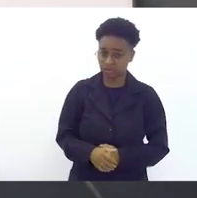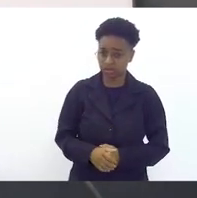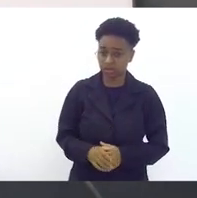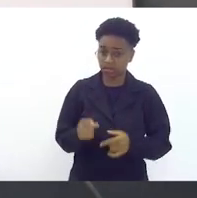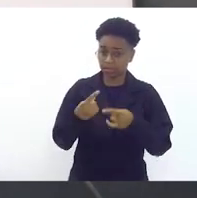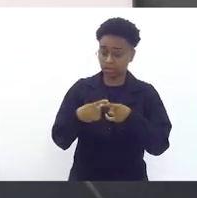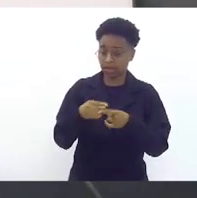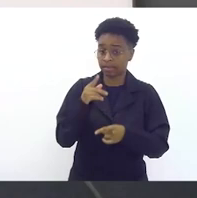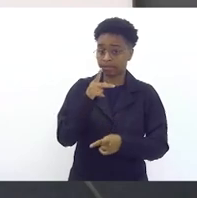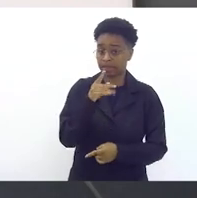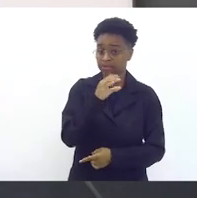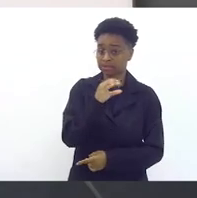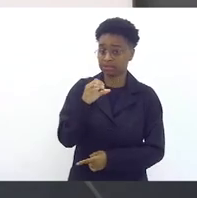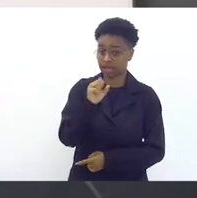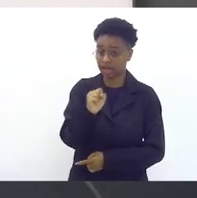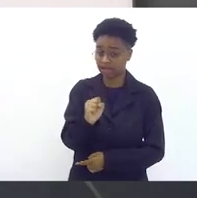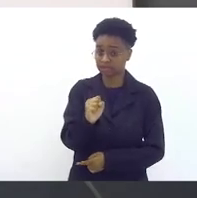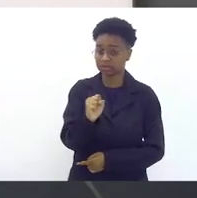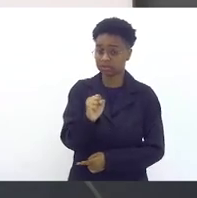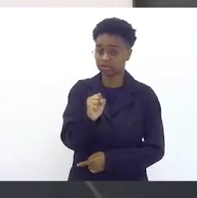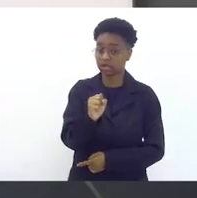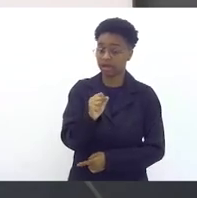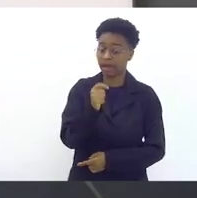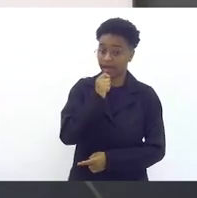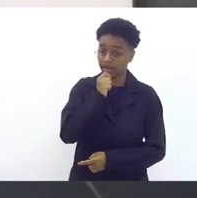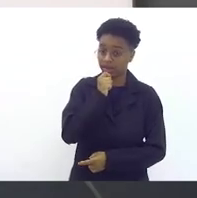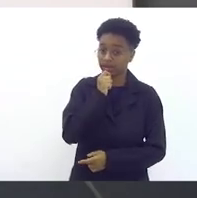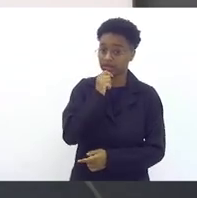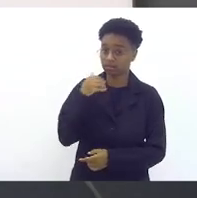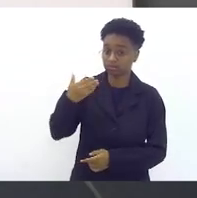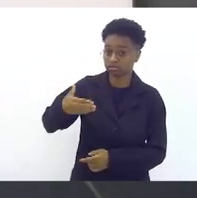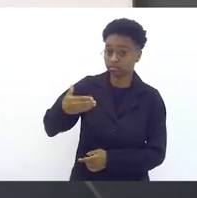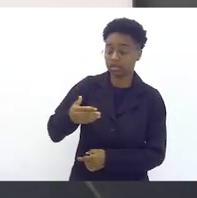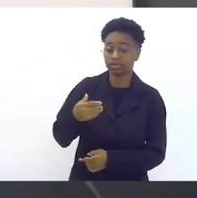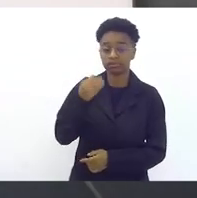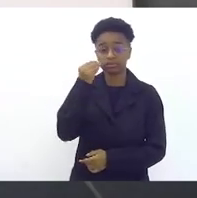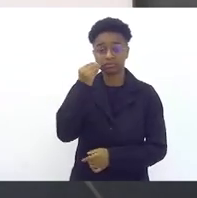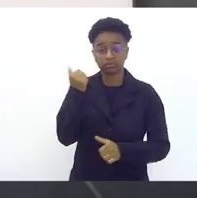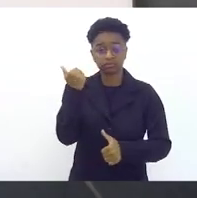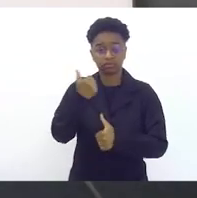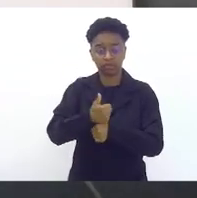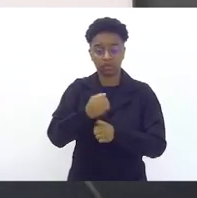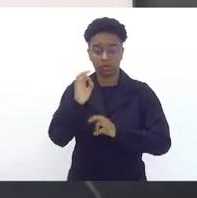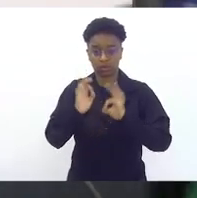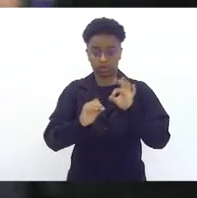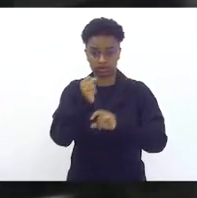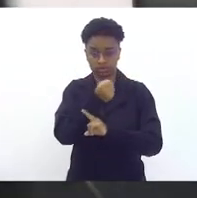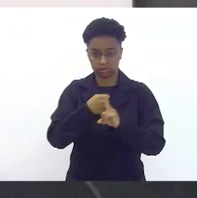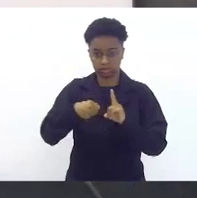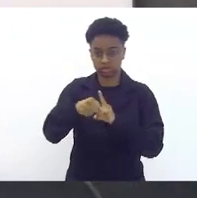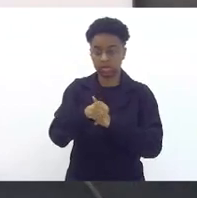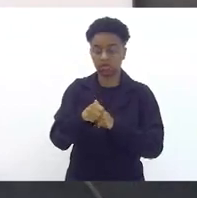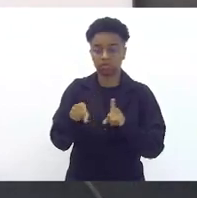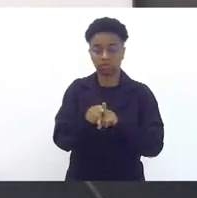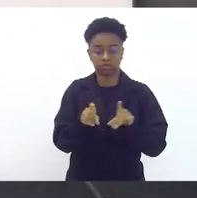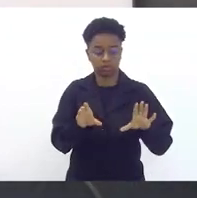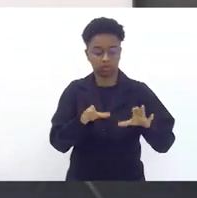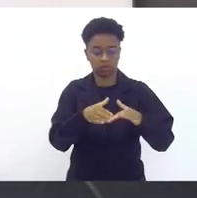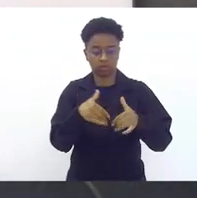o PCCS está em vigor, para substituir as organizações sociais e sua massa de